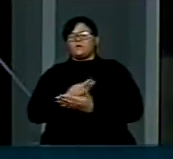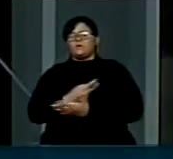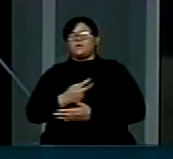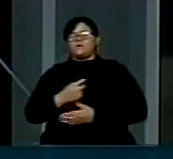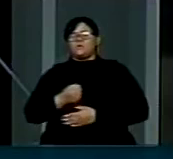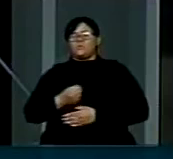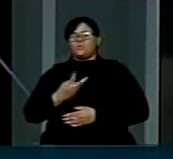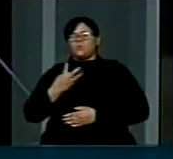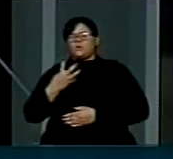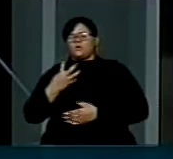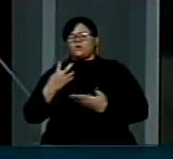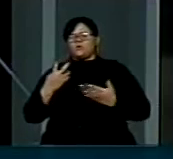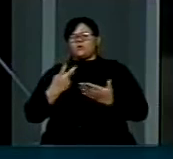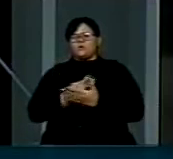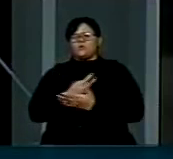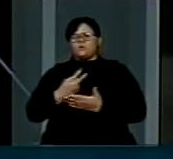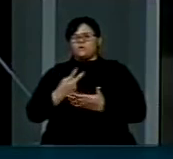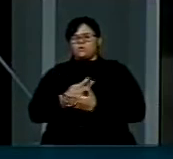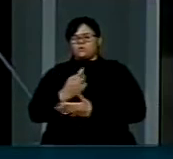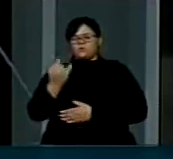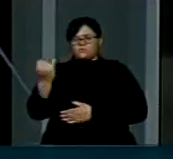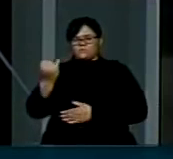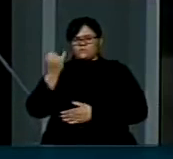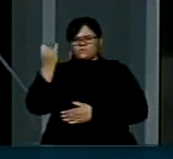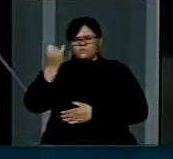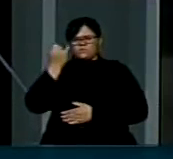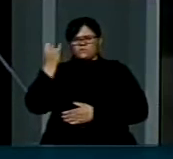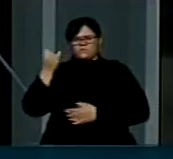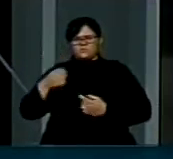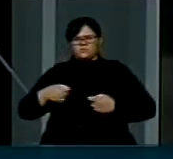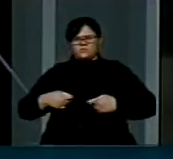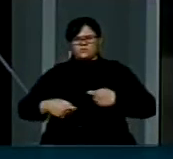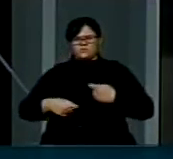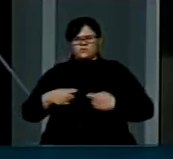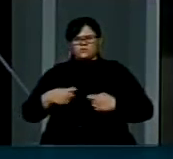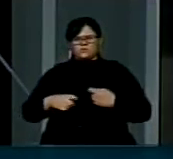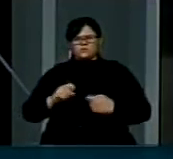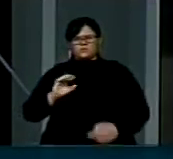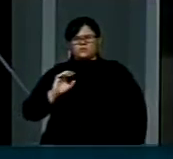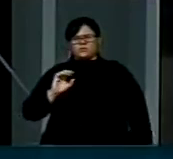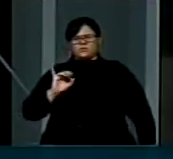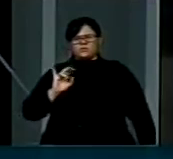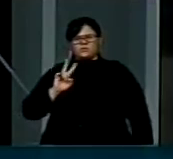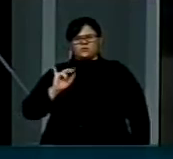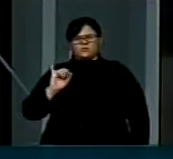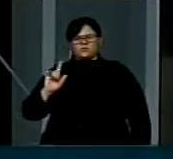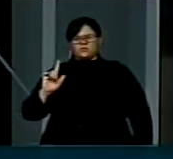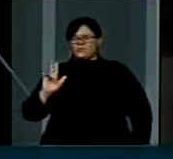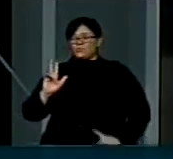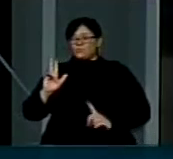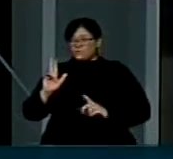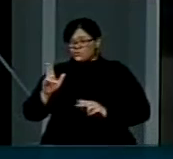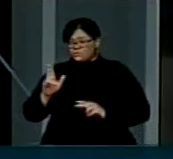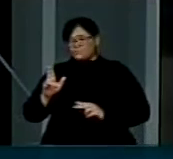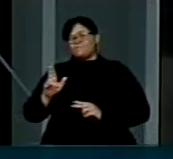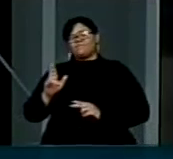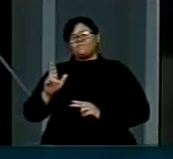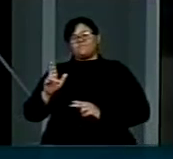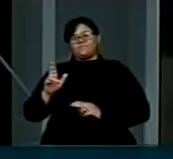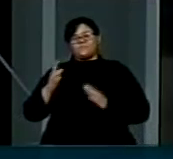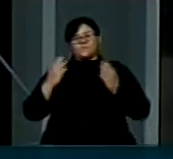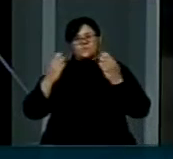números importantes são números de uma guerra civil. Se nós somarmos o número